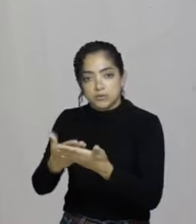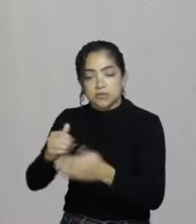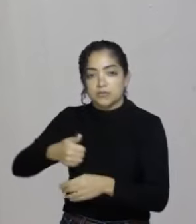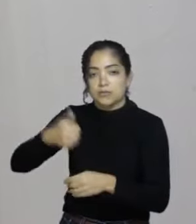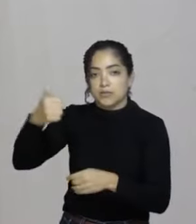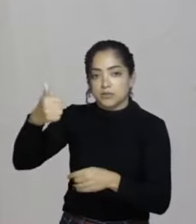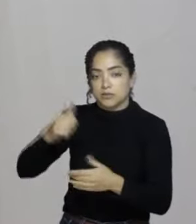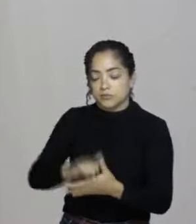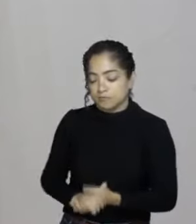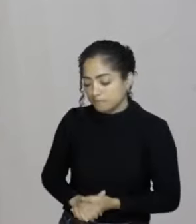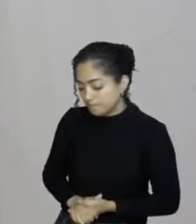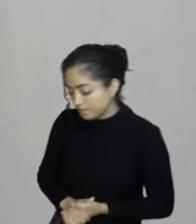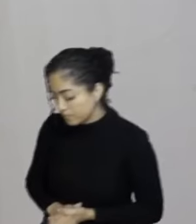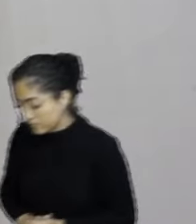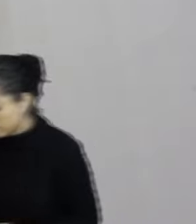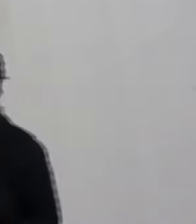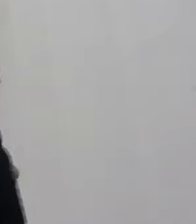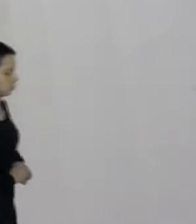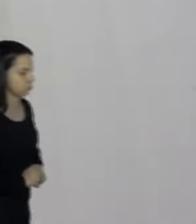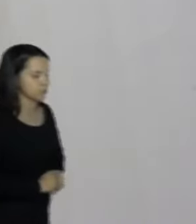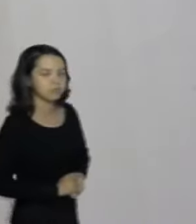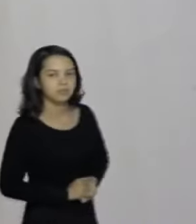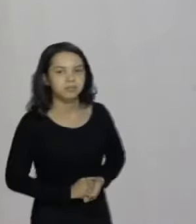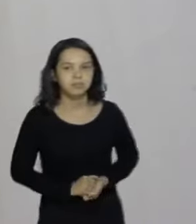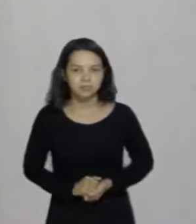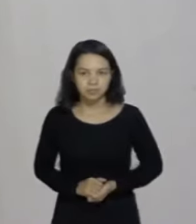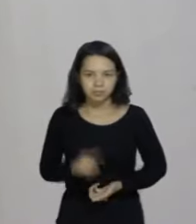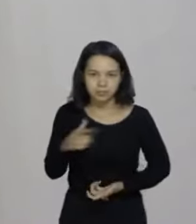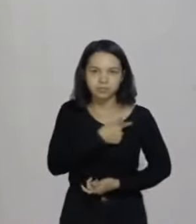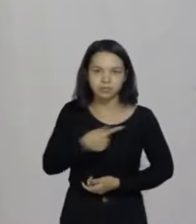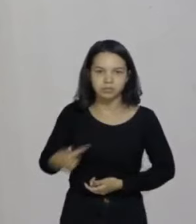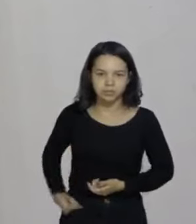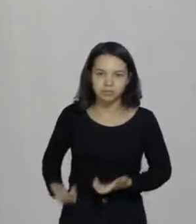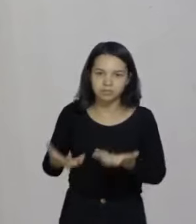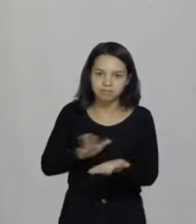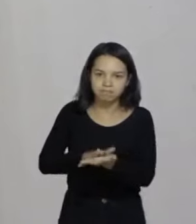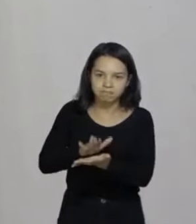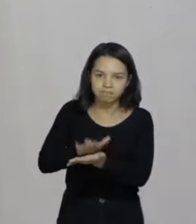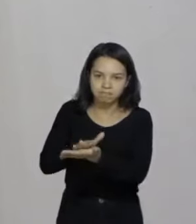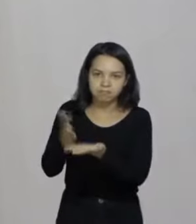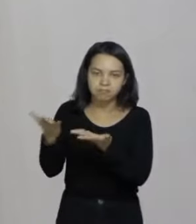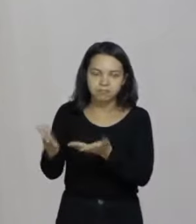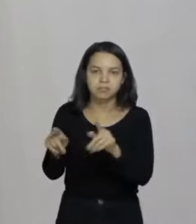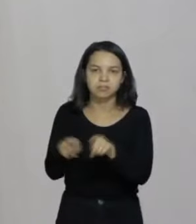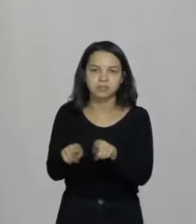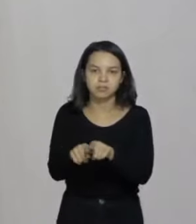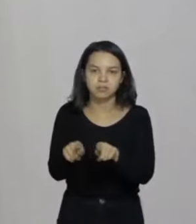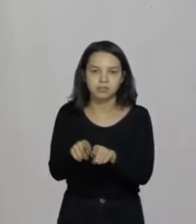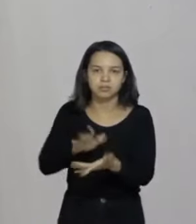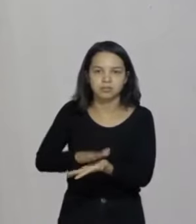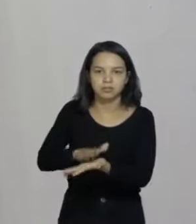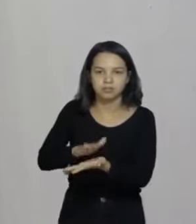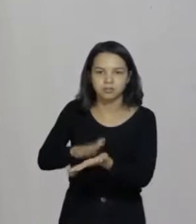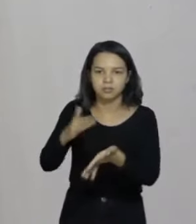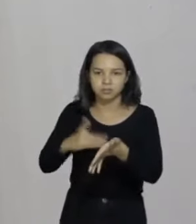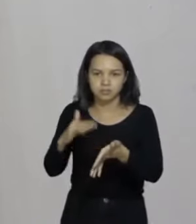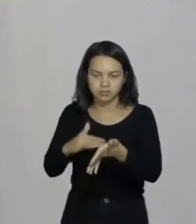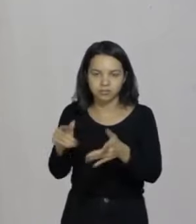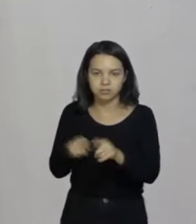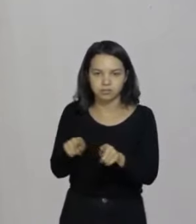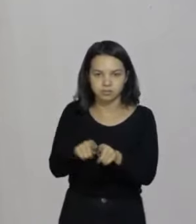sua comunidade então a grande sacada do governador Jorginho quero parabenizá-lo parabenizar também a nossa secretário se mandou e a secretária